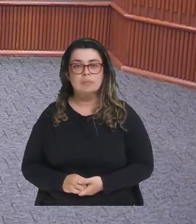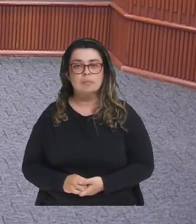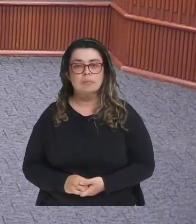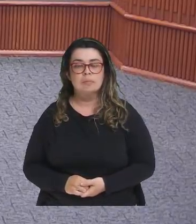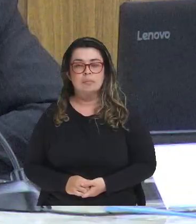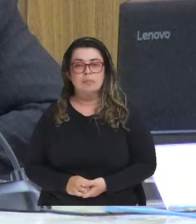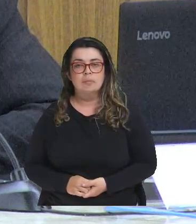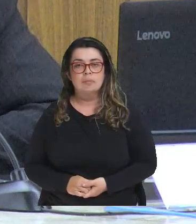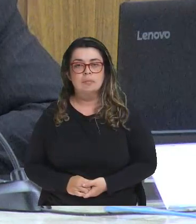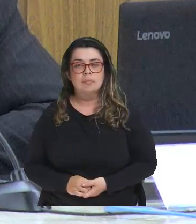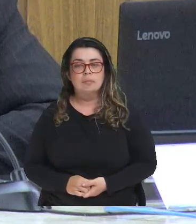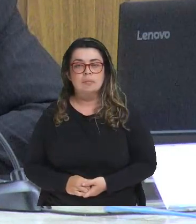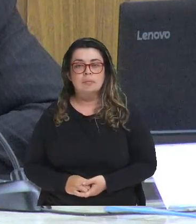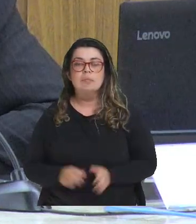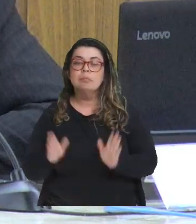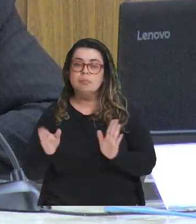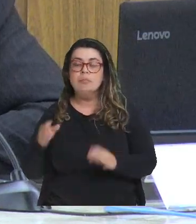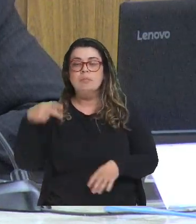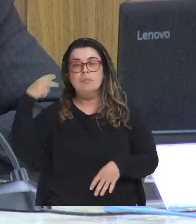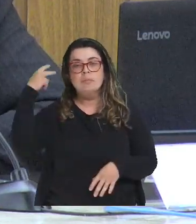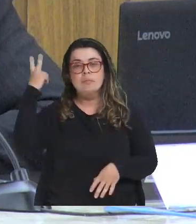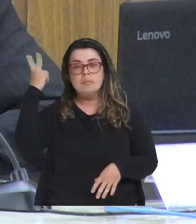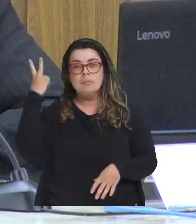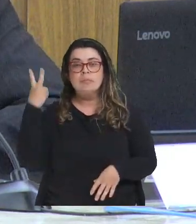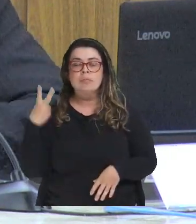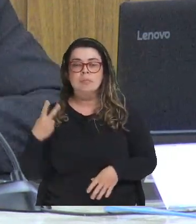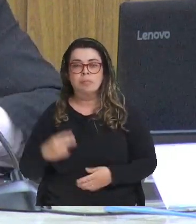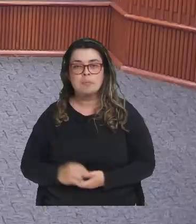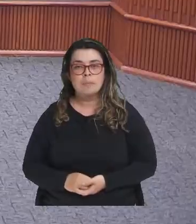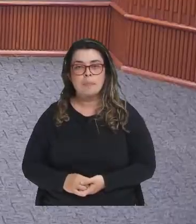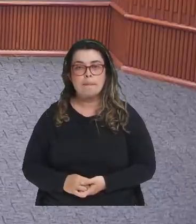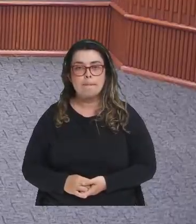Concedo a palavra à vereadora Viviane Delmassa.